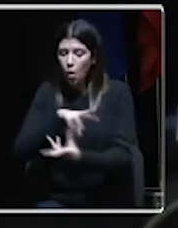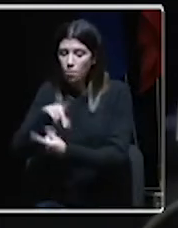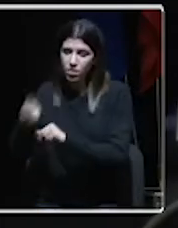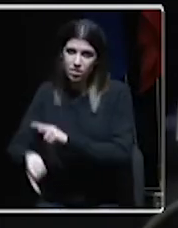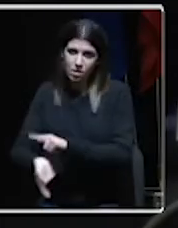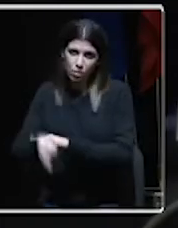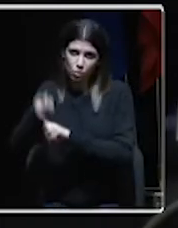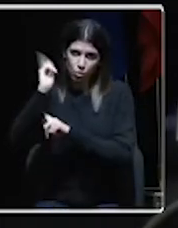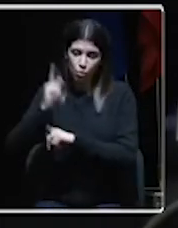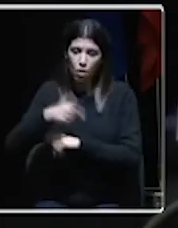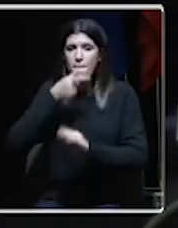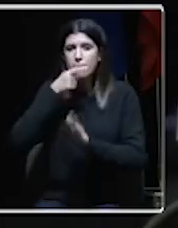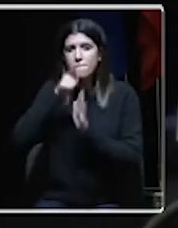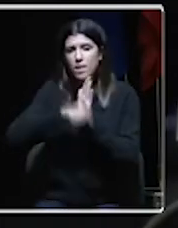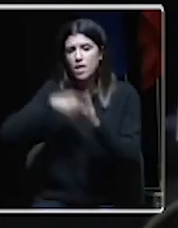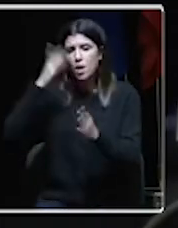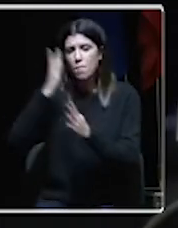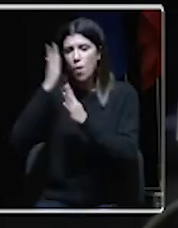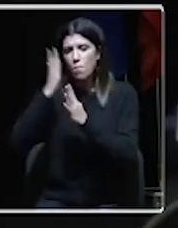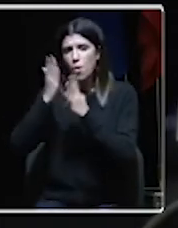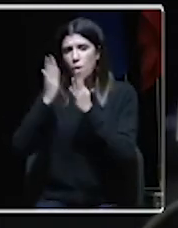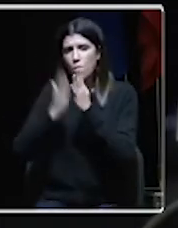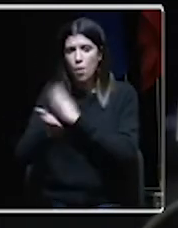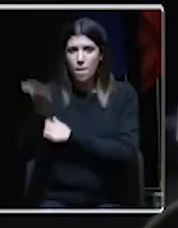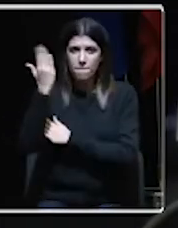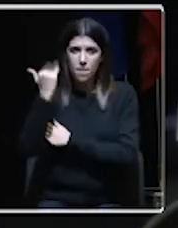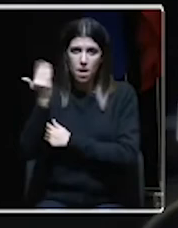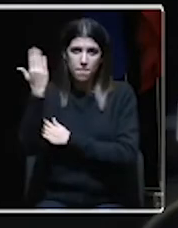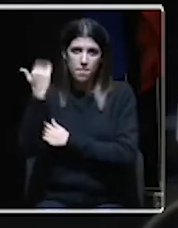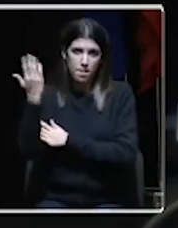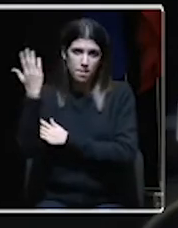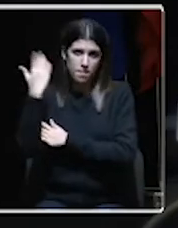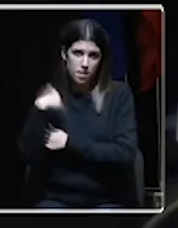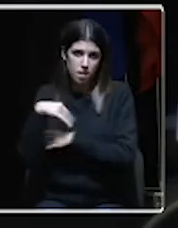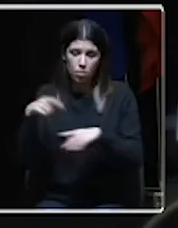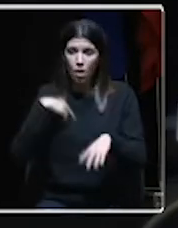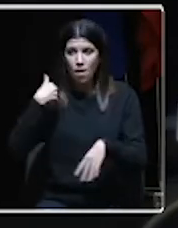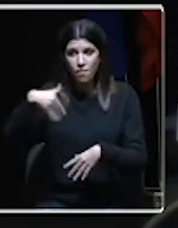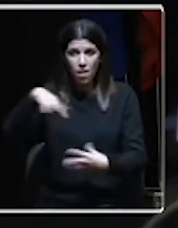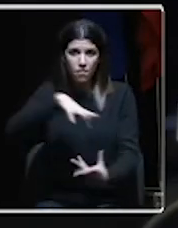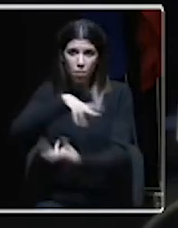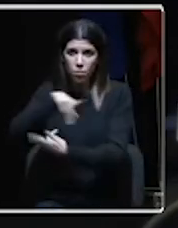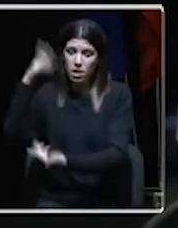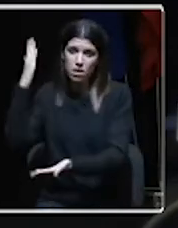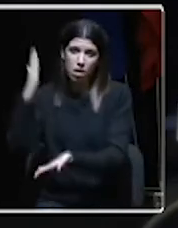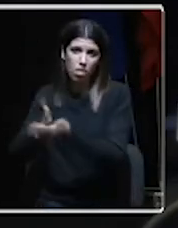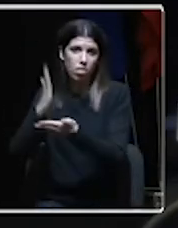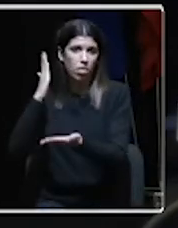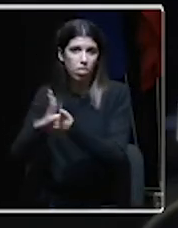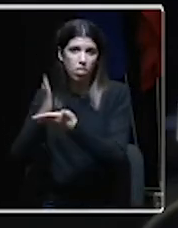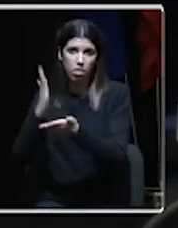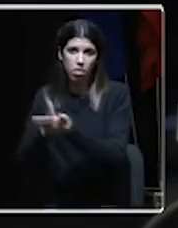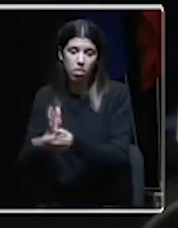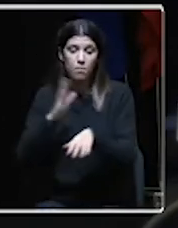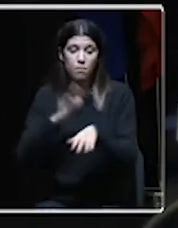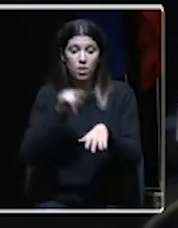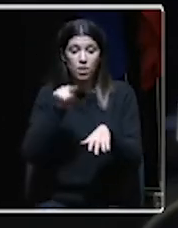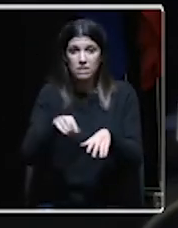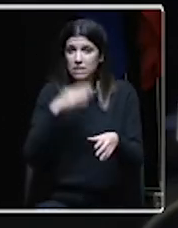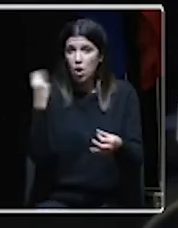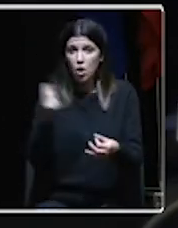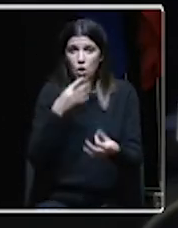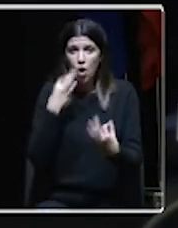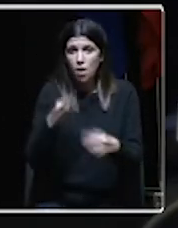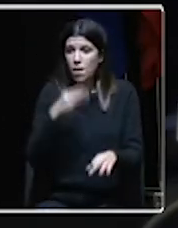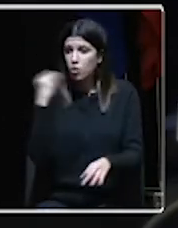não estamos a tomar as medidas suficientes para evitar a catástrofe ecológica. E, portanto, é normal que os jovens que sentem que o